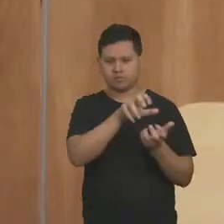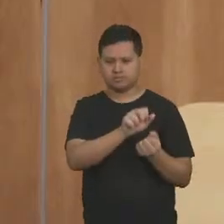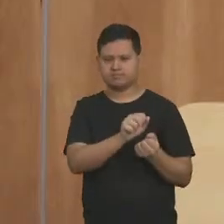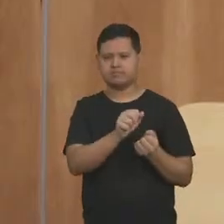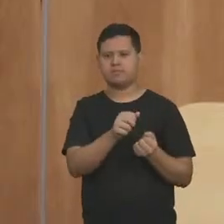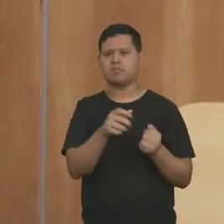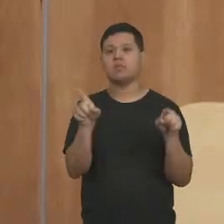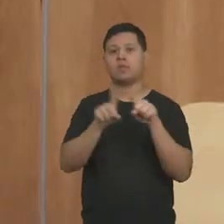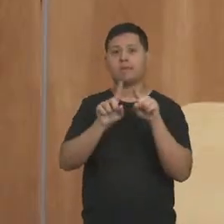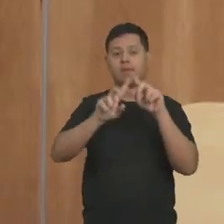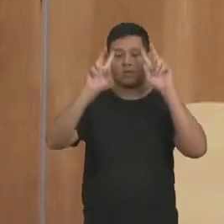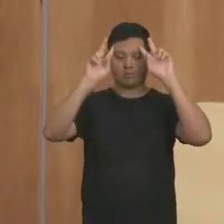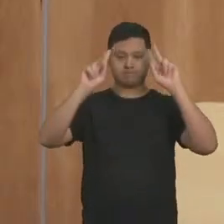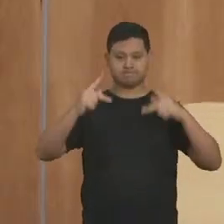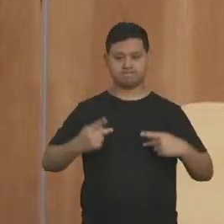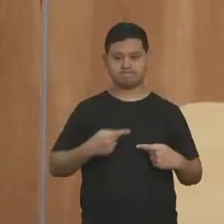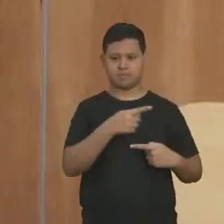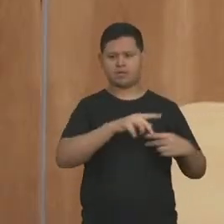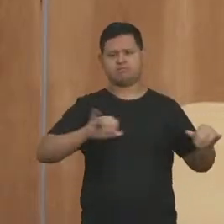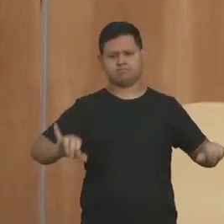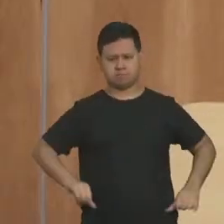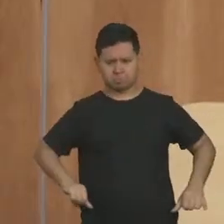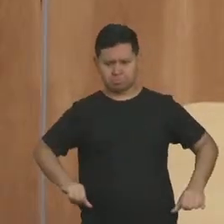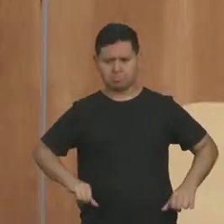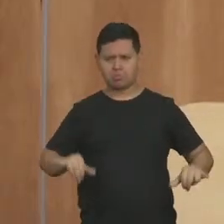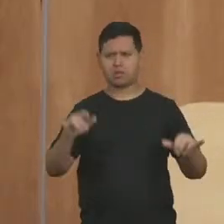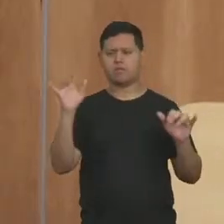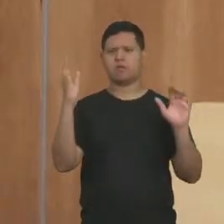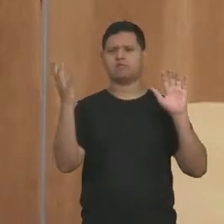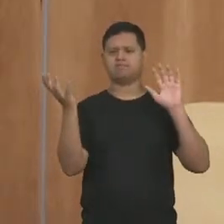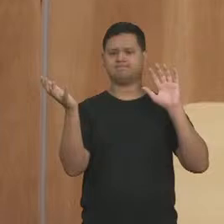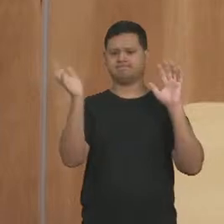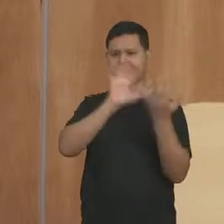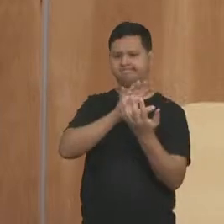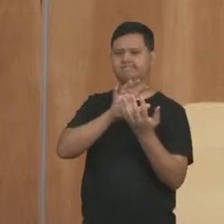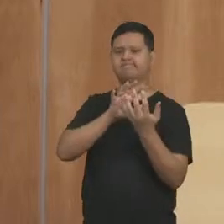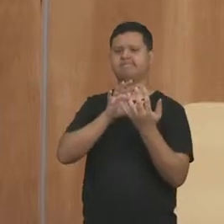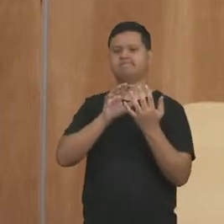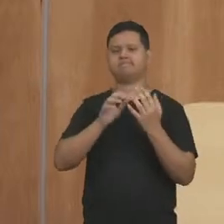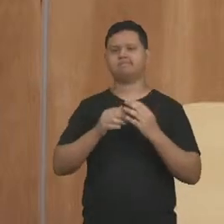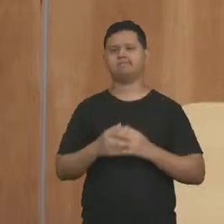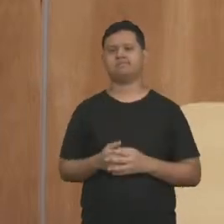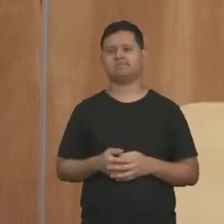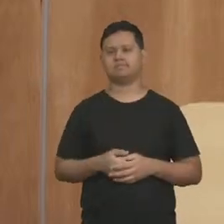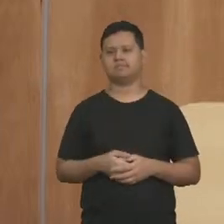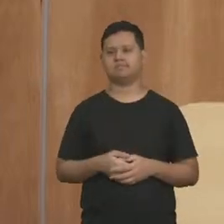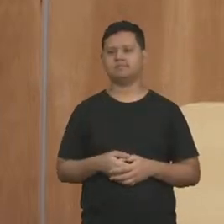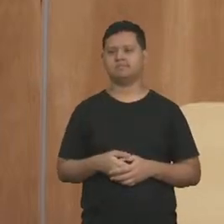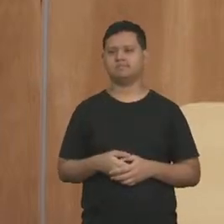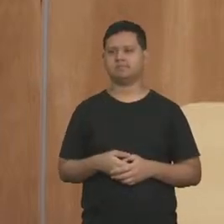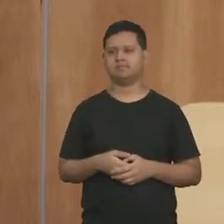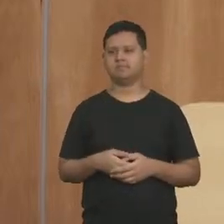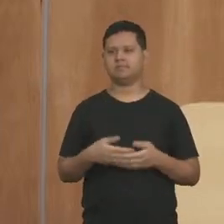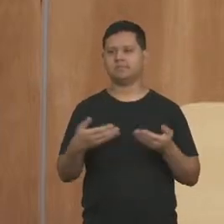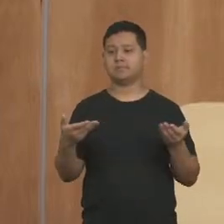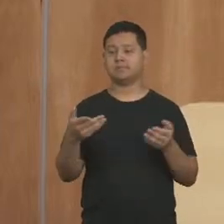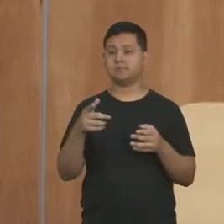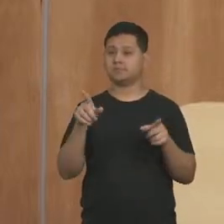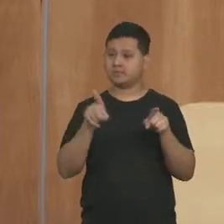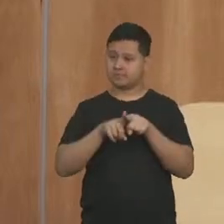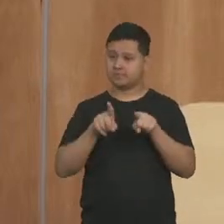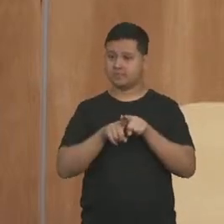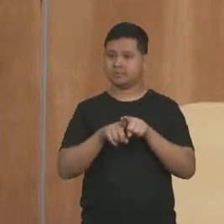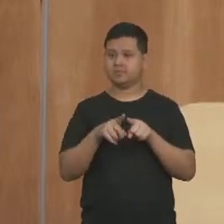principalmente com o ser humano que sofre com as catástrofes e mudanças climáticas. Eu quero aqui